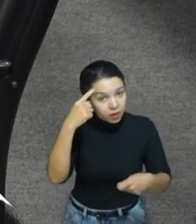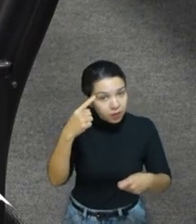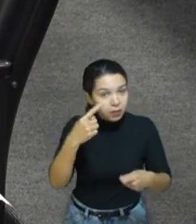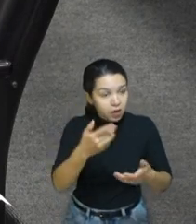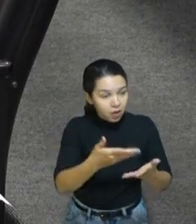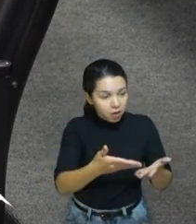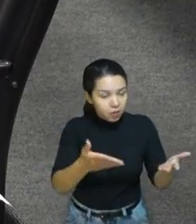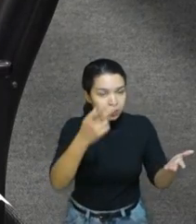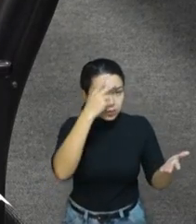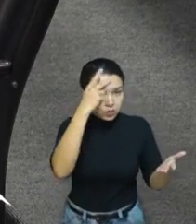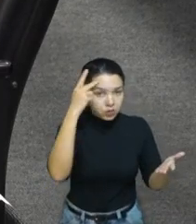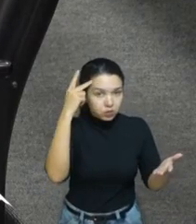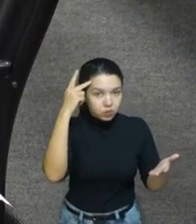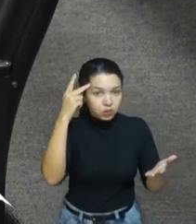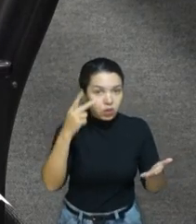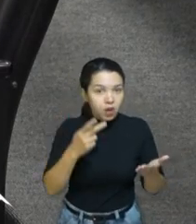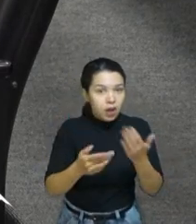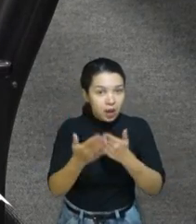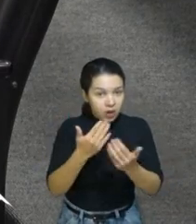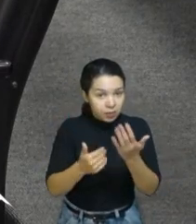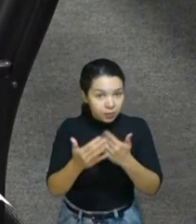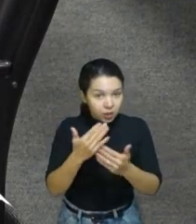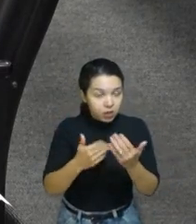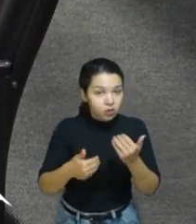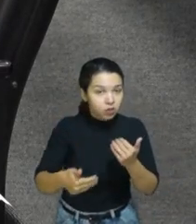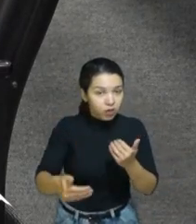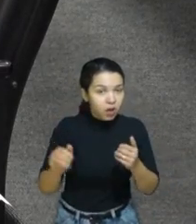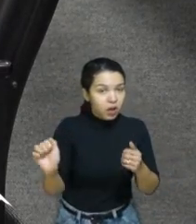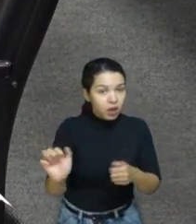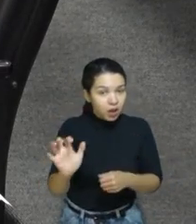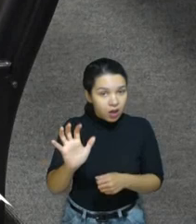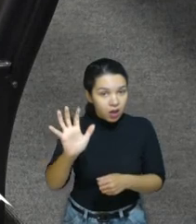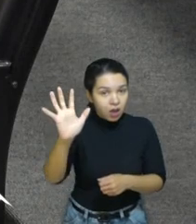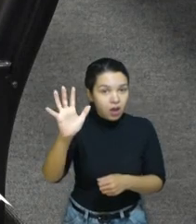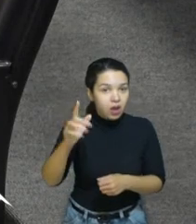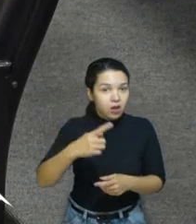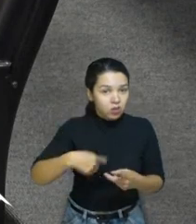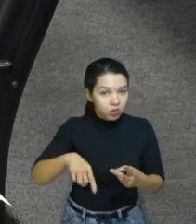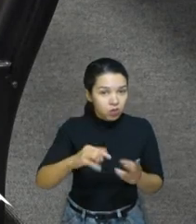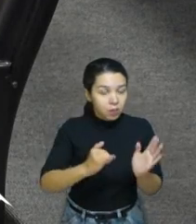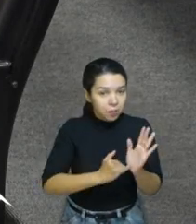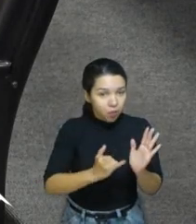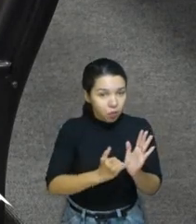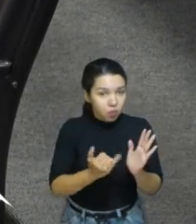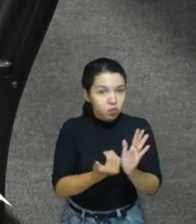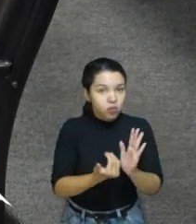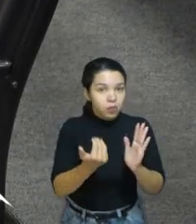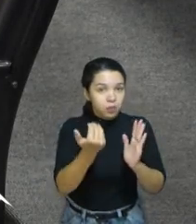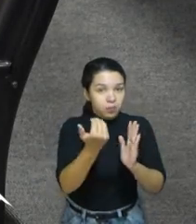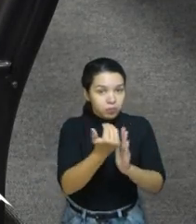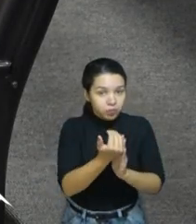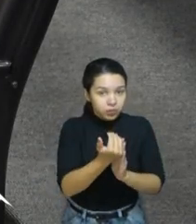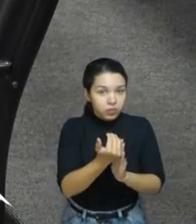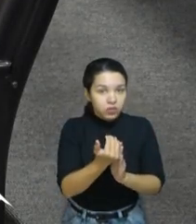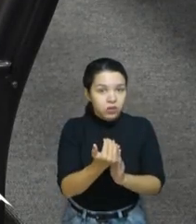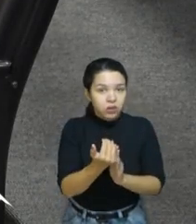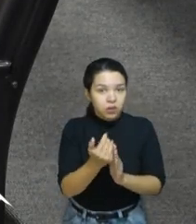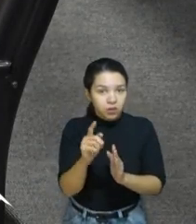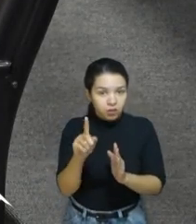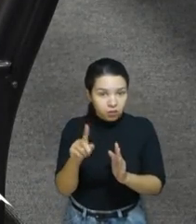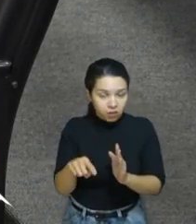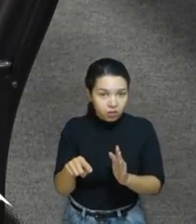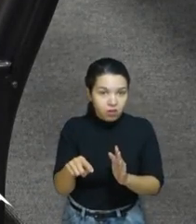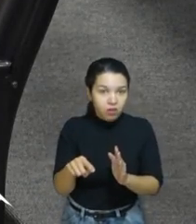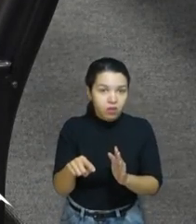que o alimento vai ficar mais caro, nós vamos ter mais inflação, e isso é um